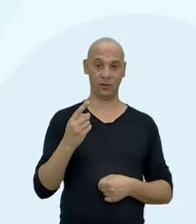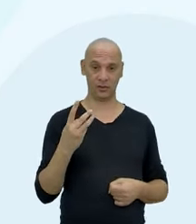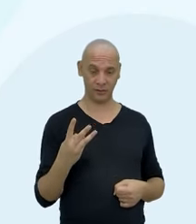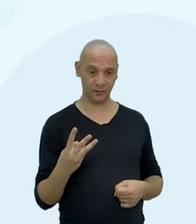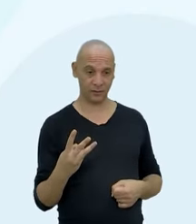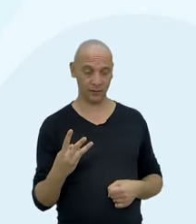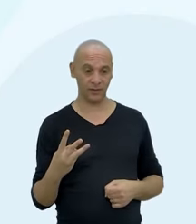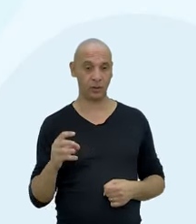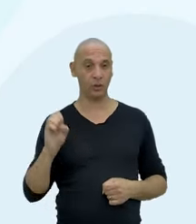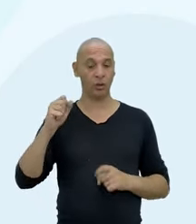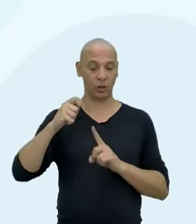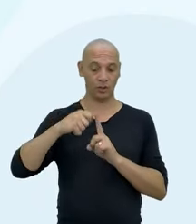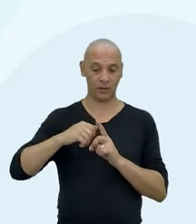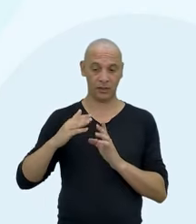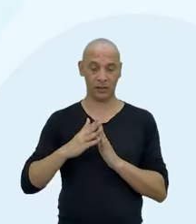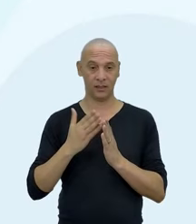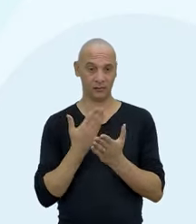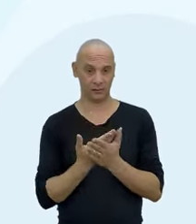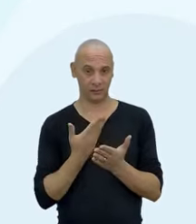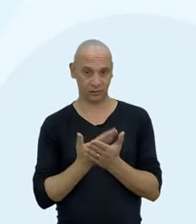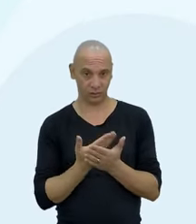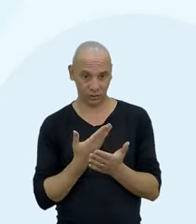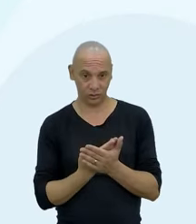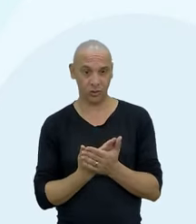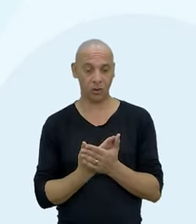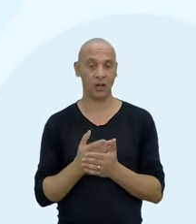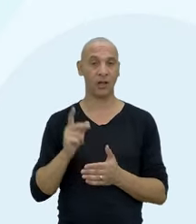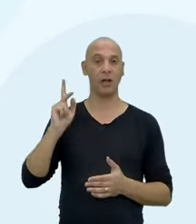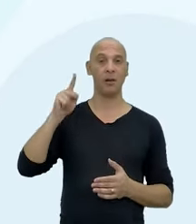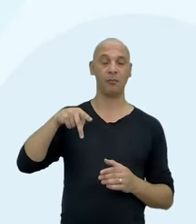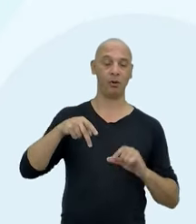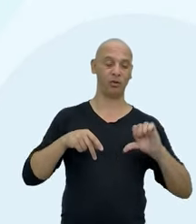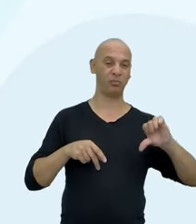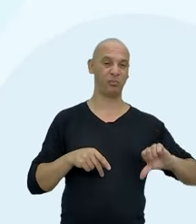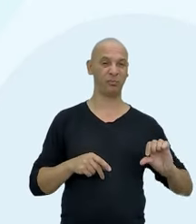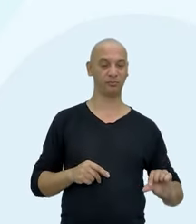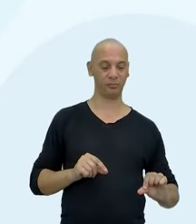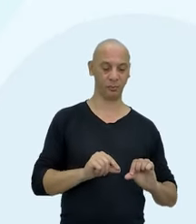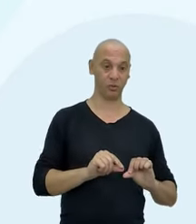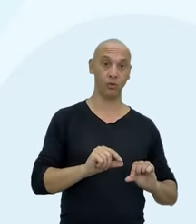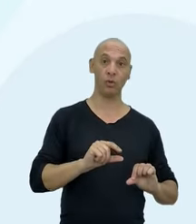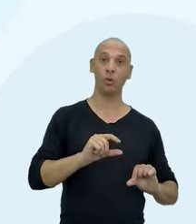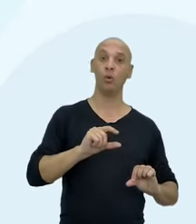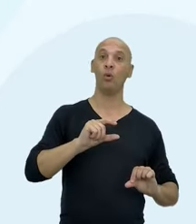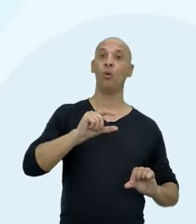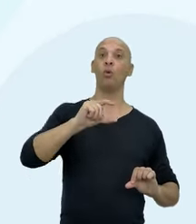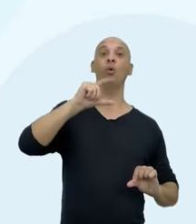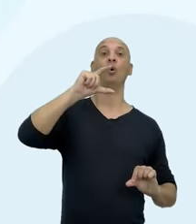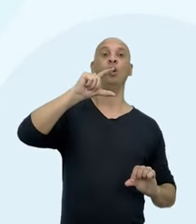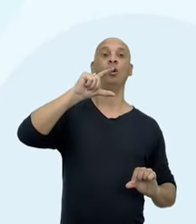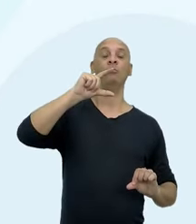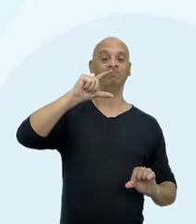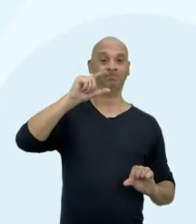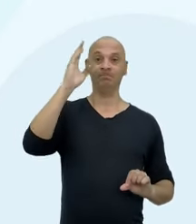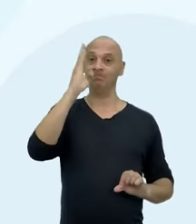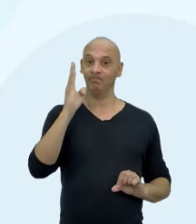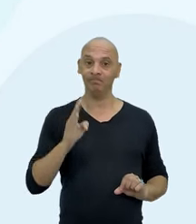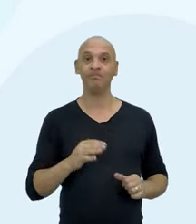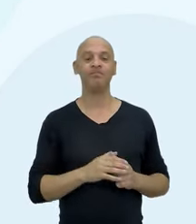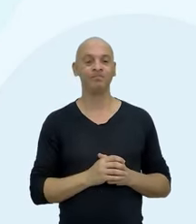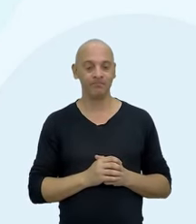a escola saiu das notas mais baixas do município para a maior nota do Brasil naquele ano